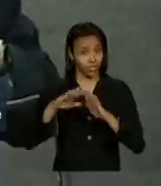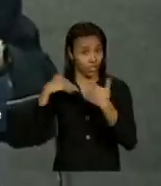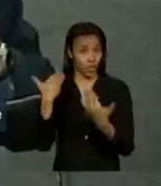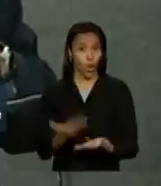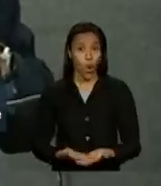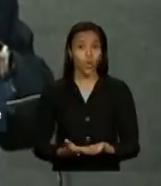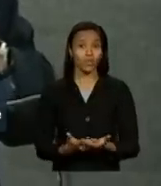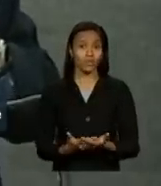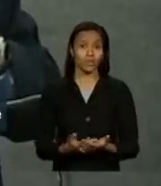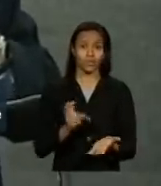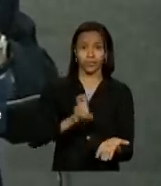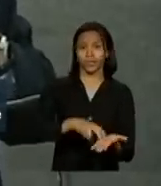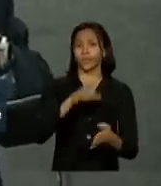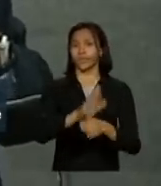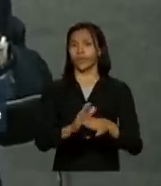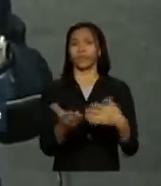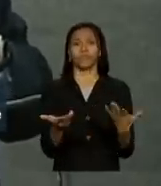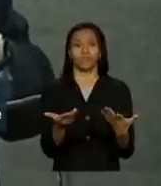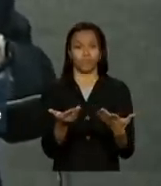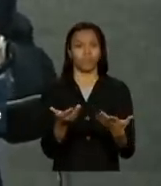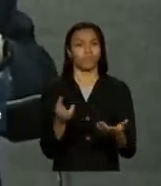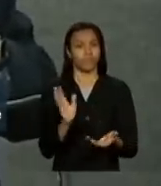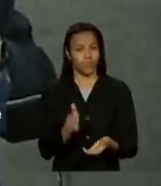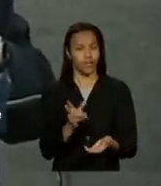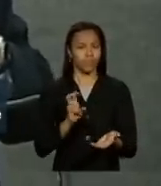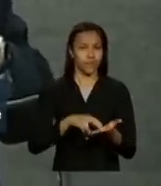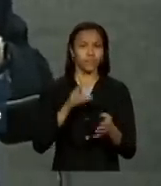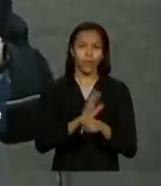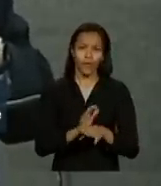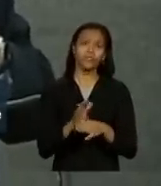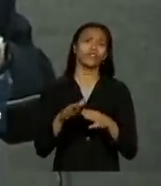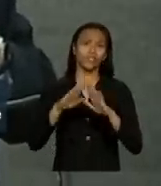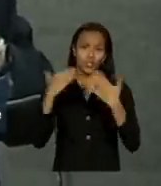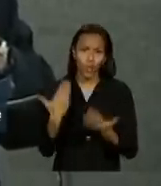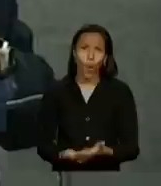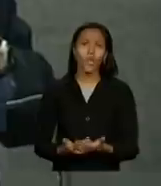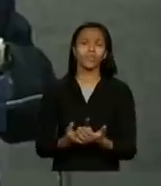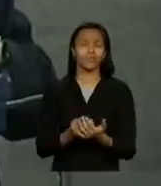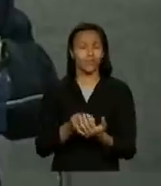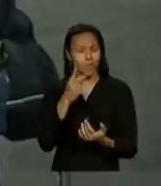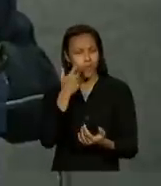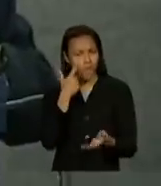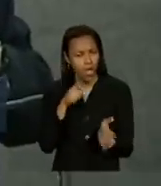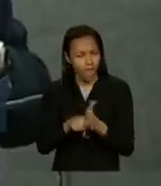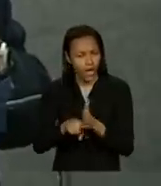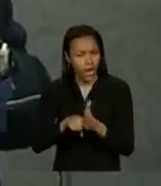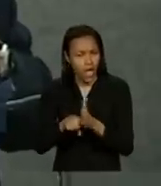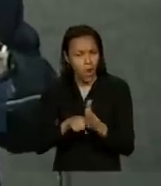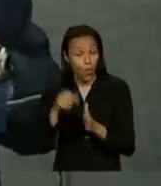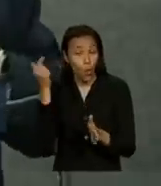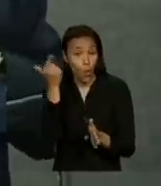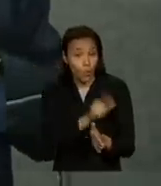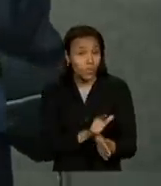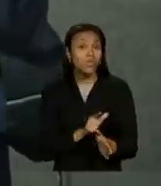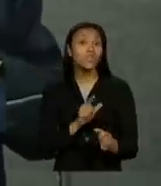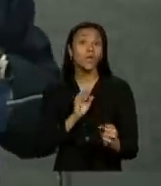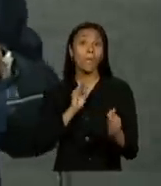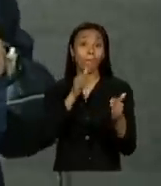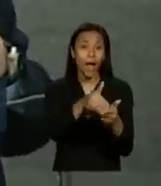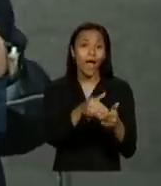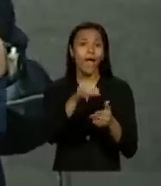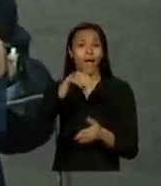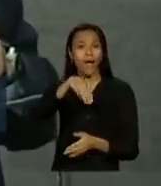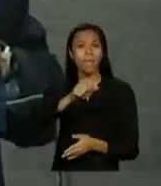certo dois turnos né Essas 120 escolas na a já atingiram as metas de 2021